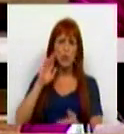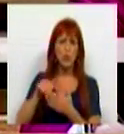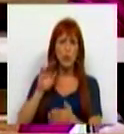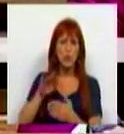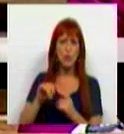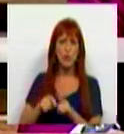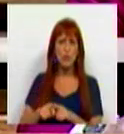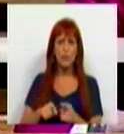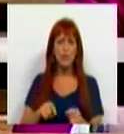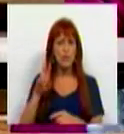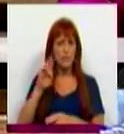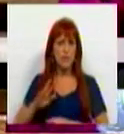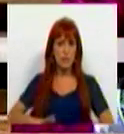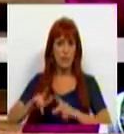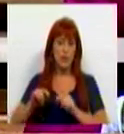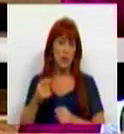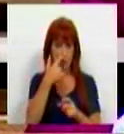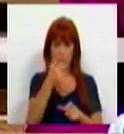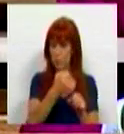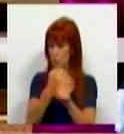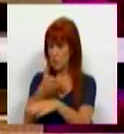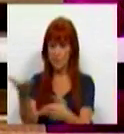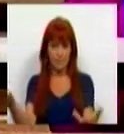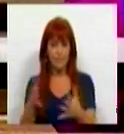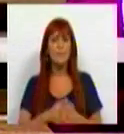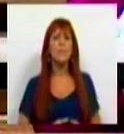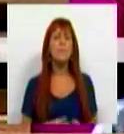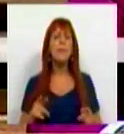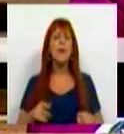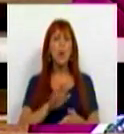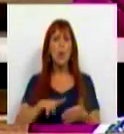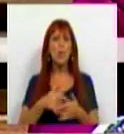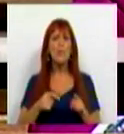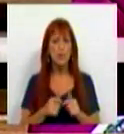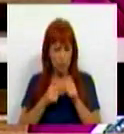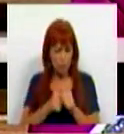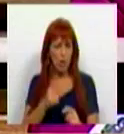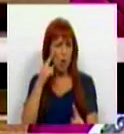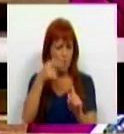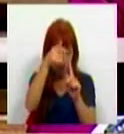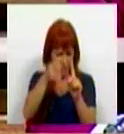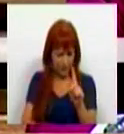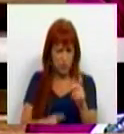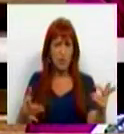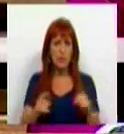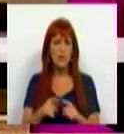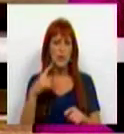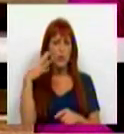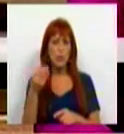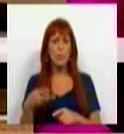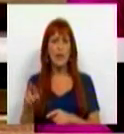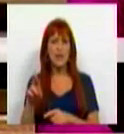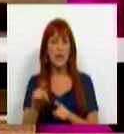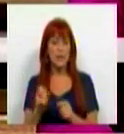resultados do esforço desenvolvido pelos nossos funcionários. Para que o programa cumpra estes objetivos, o Simplex deve